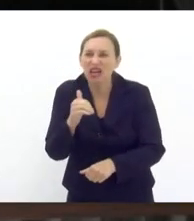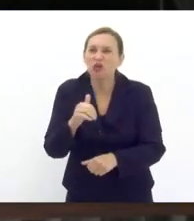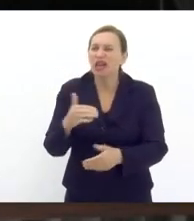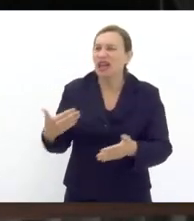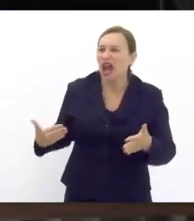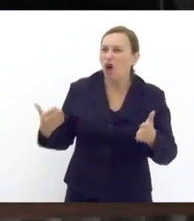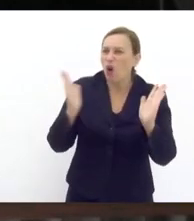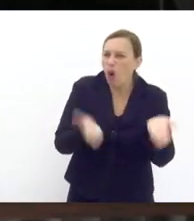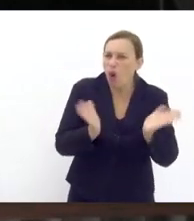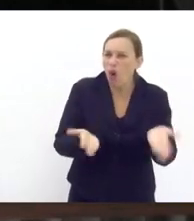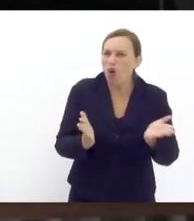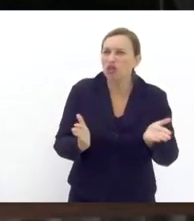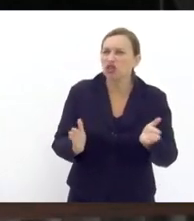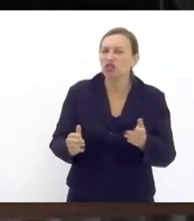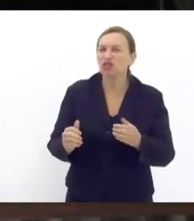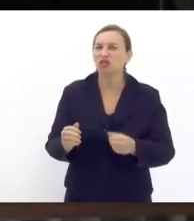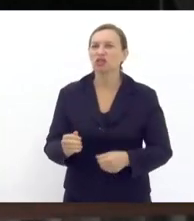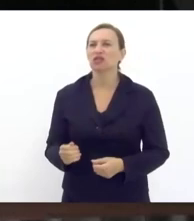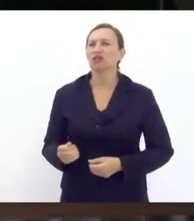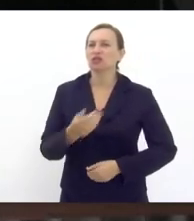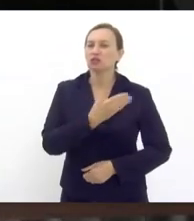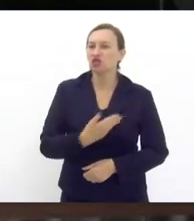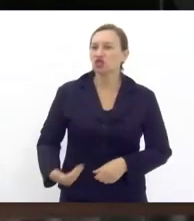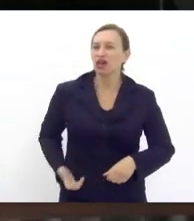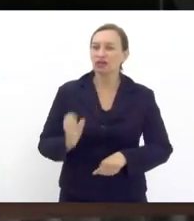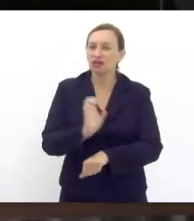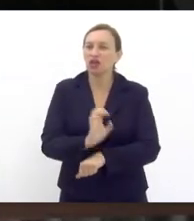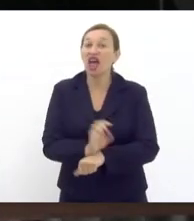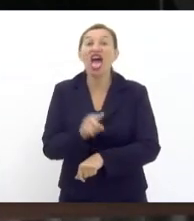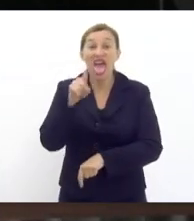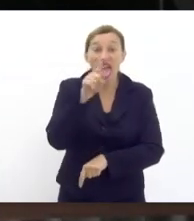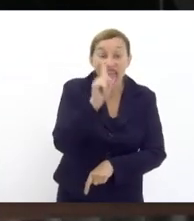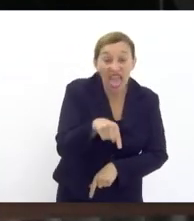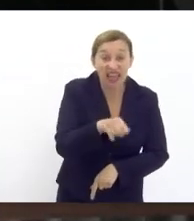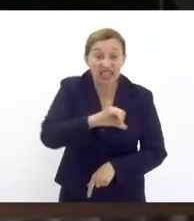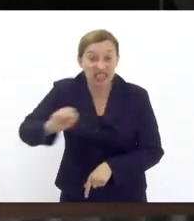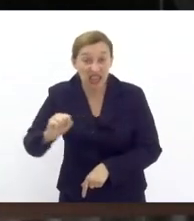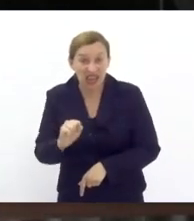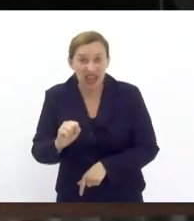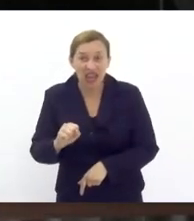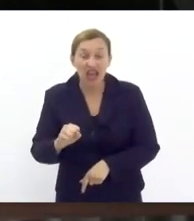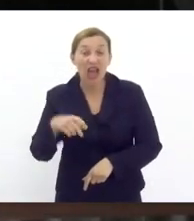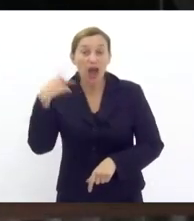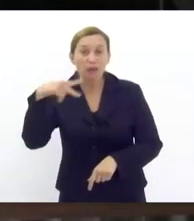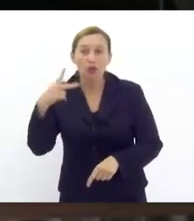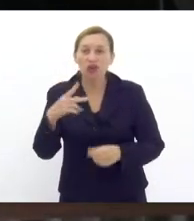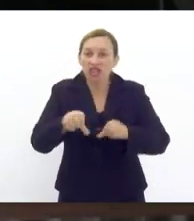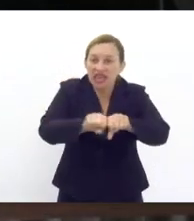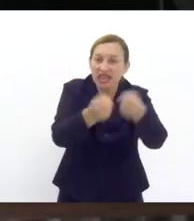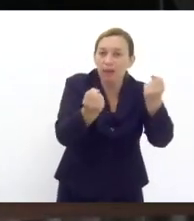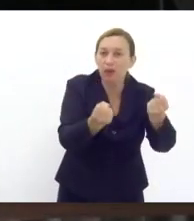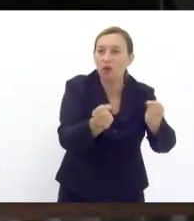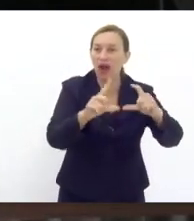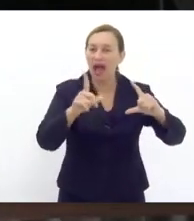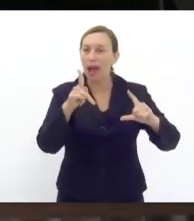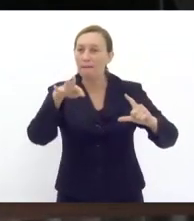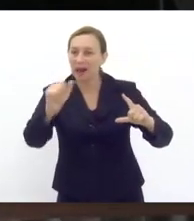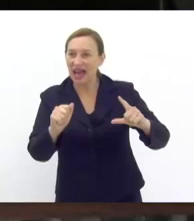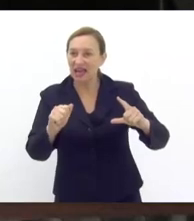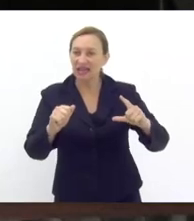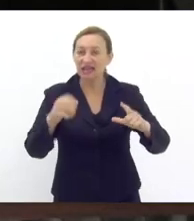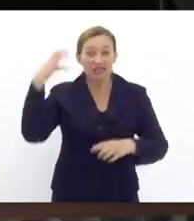hoje instalado no Palácio Laranjeiras. Essa é a política deste que quebrou a placa da Marielle com